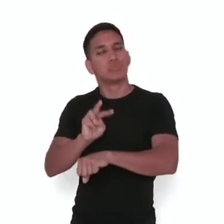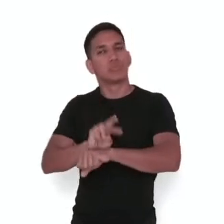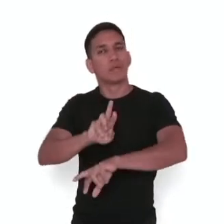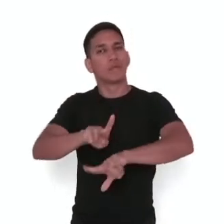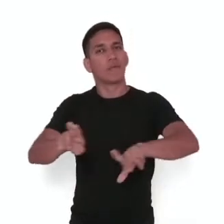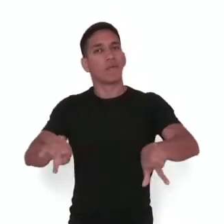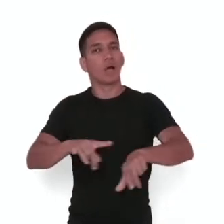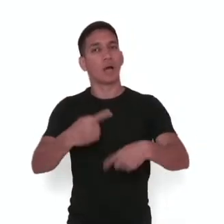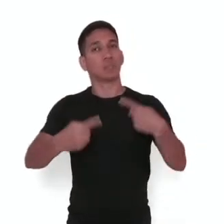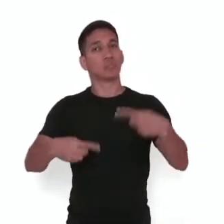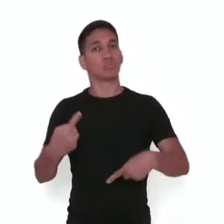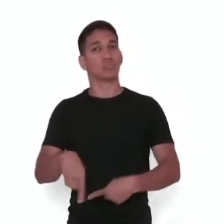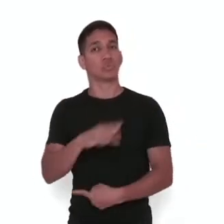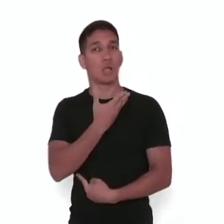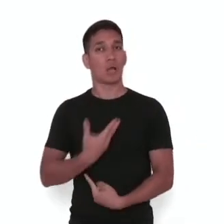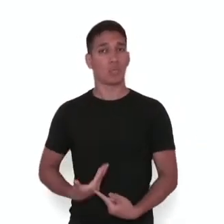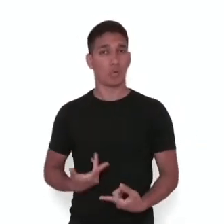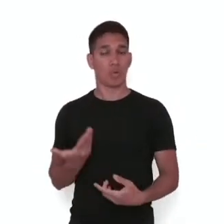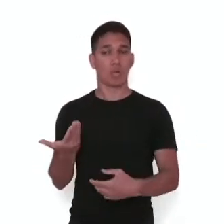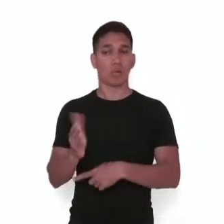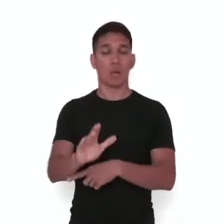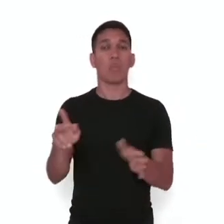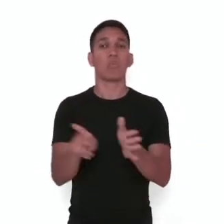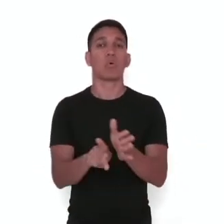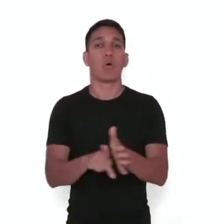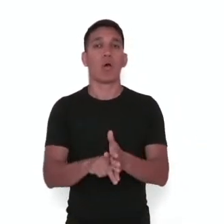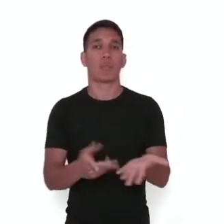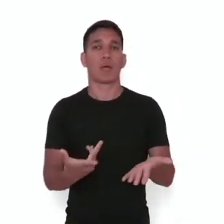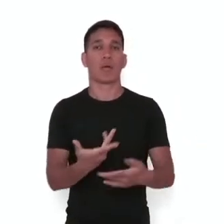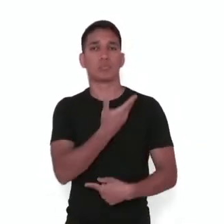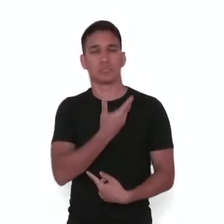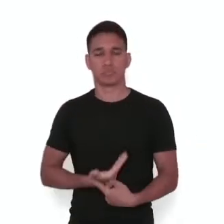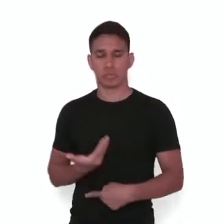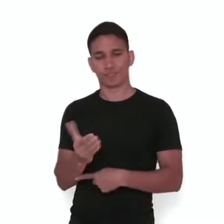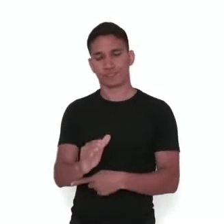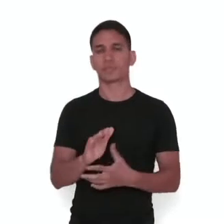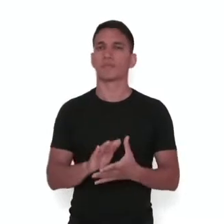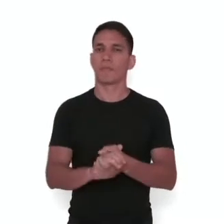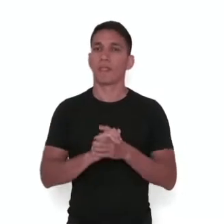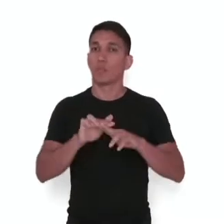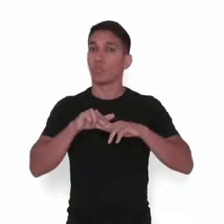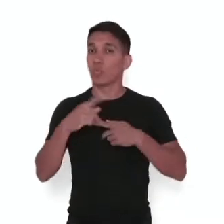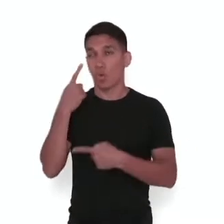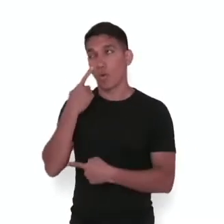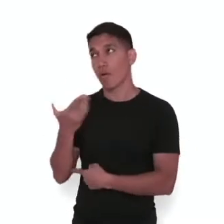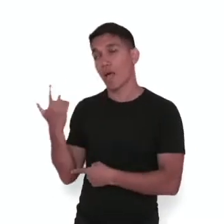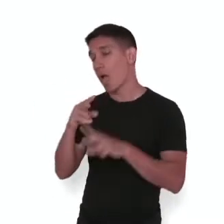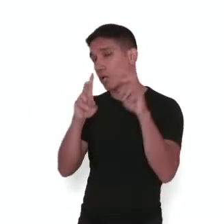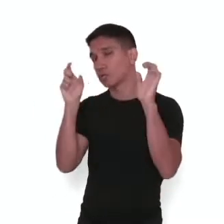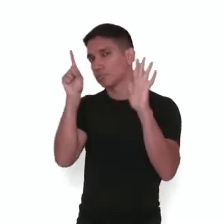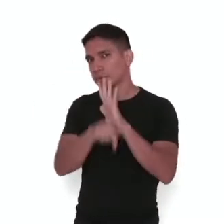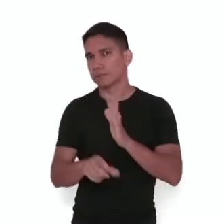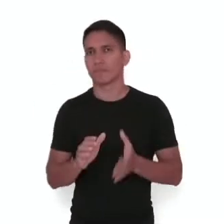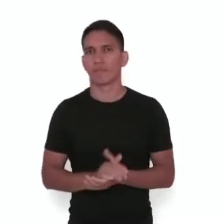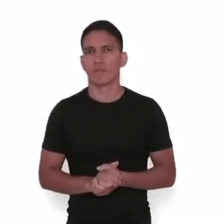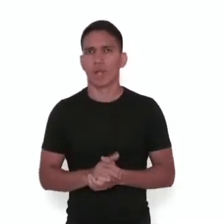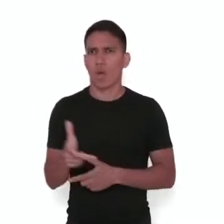políticas públicas implementadas pelos agentes públicos. A questão é, o